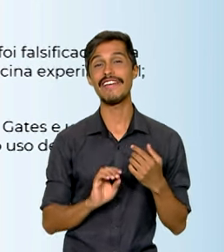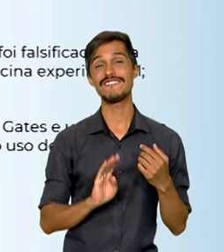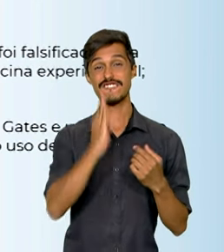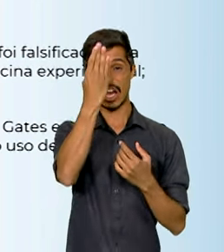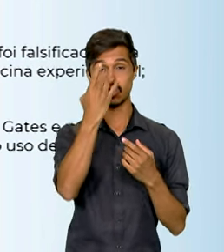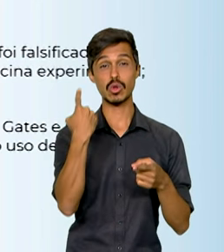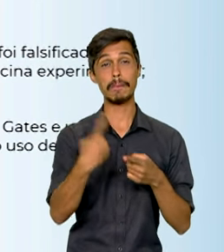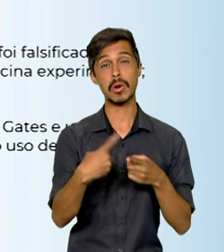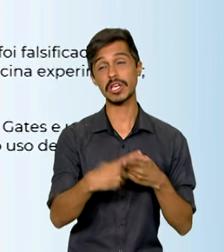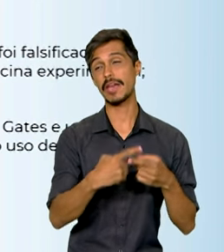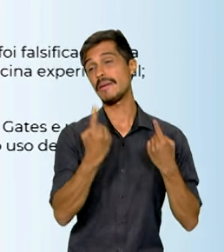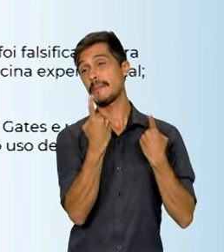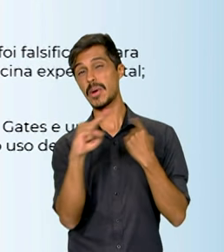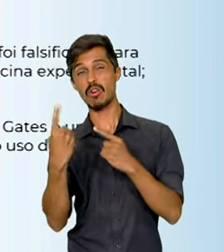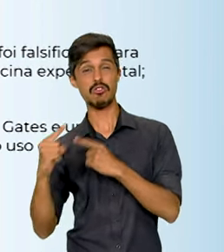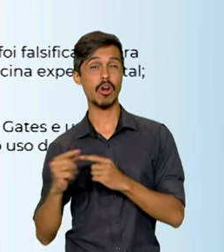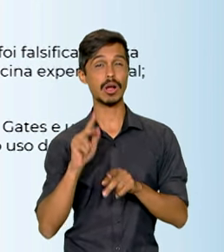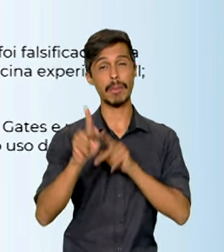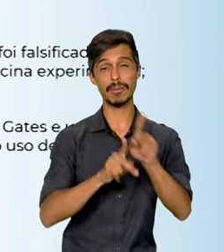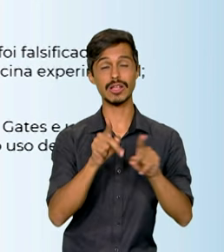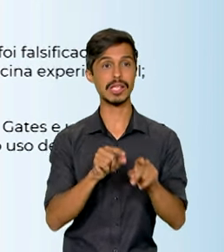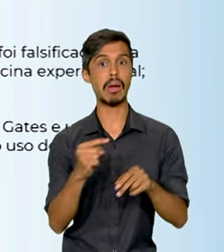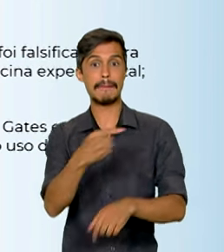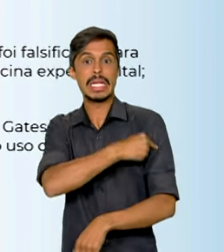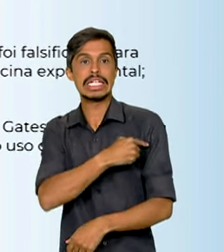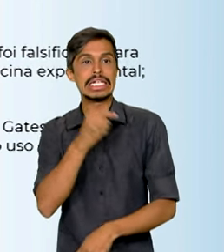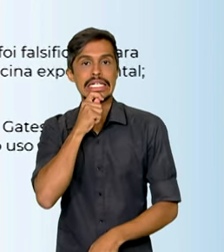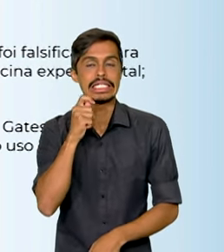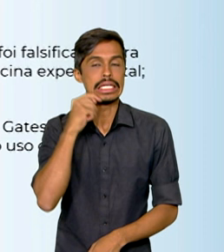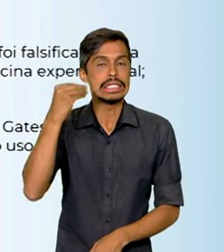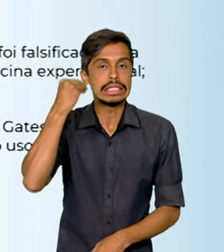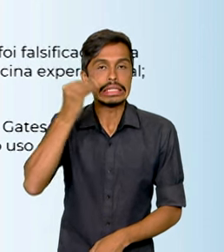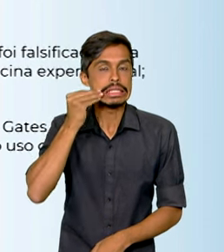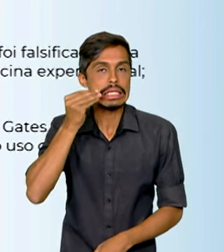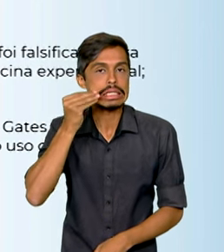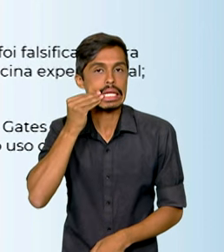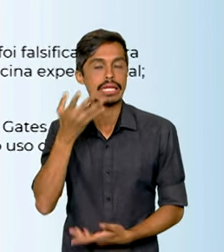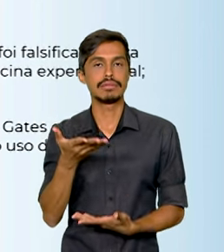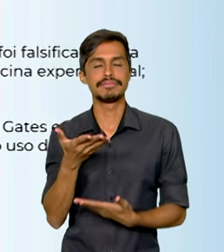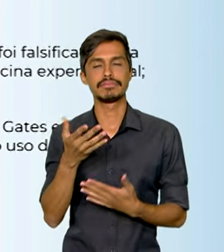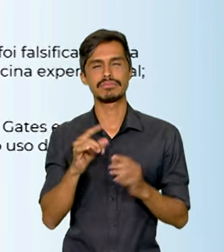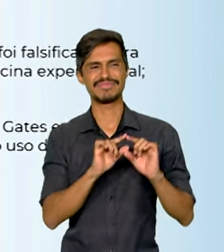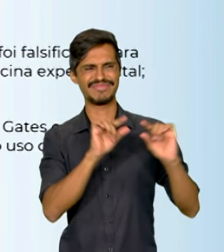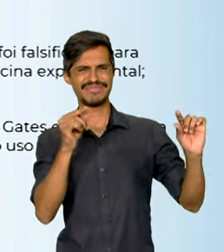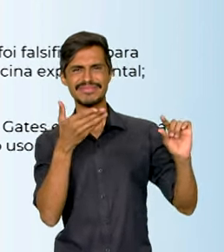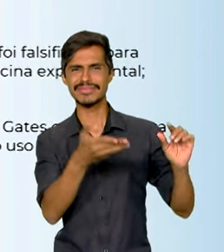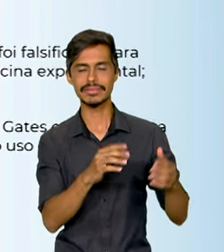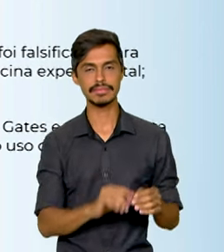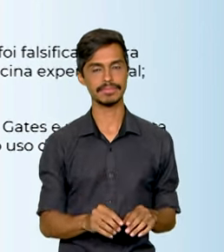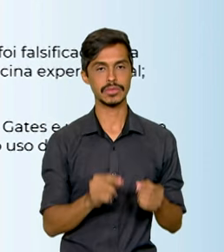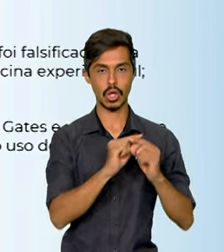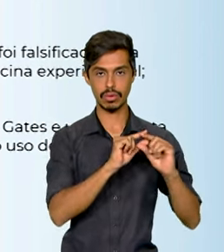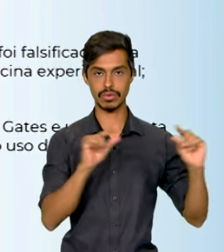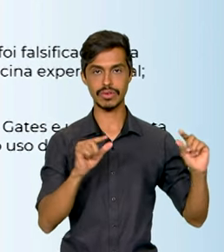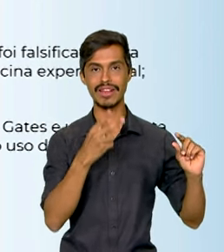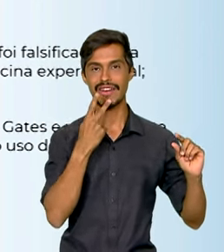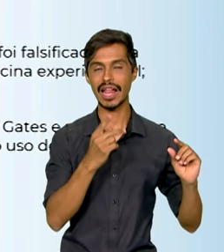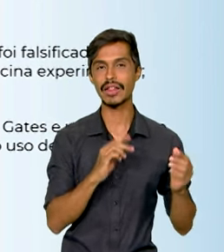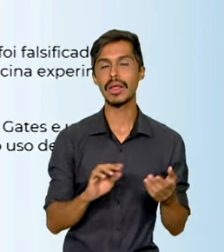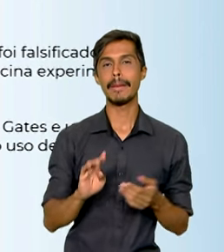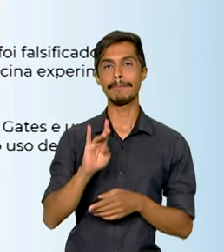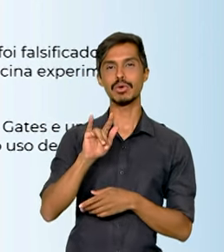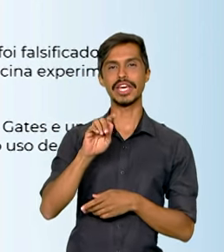para assustar a população e aplicar uma vacina ainda experimental. teorias da conspiração sobre Bill Gates,